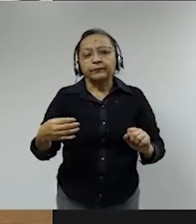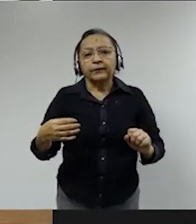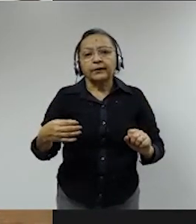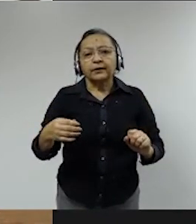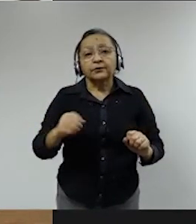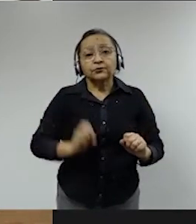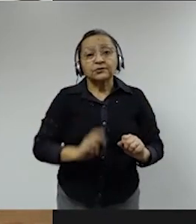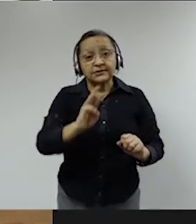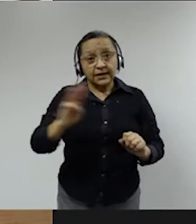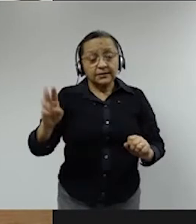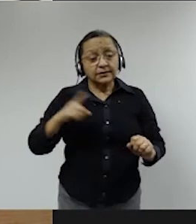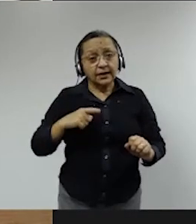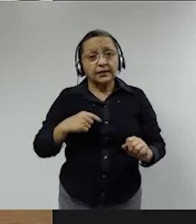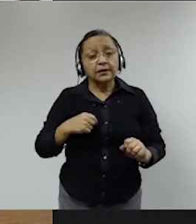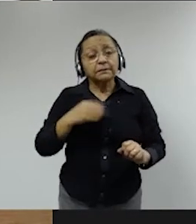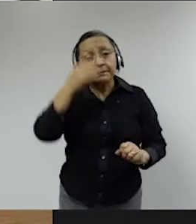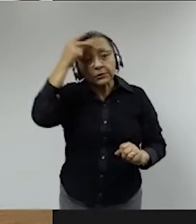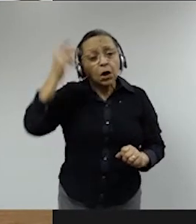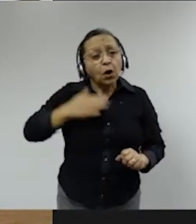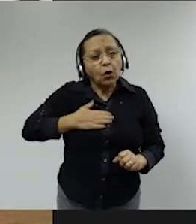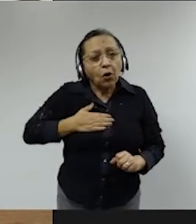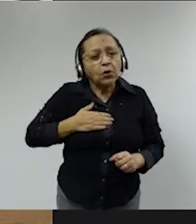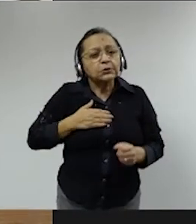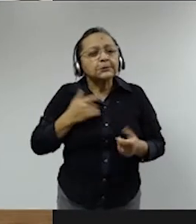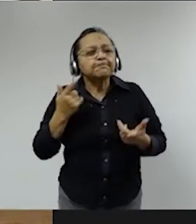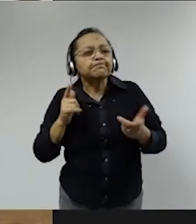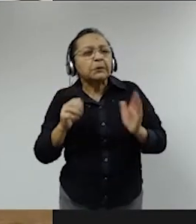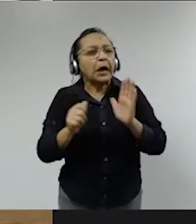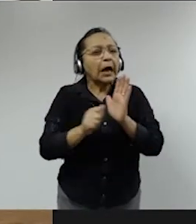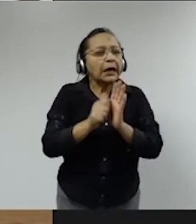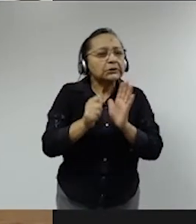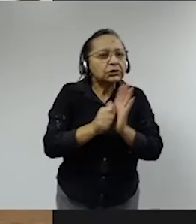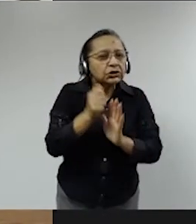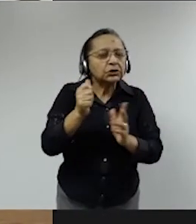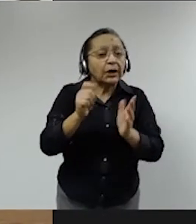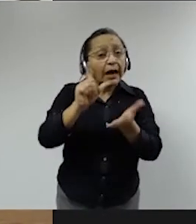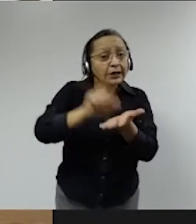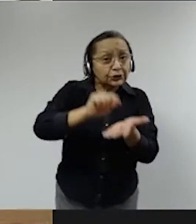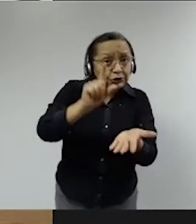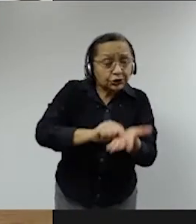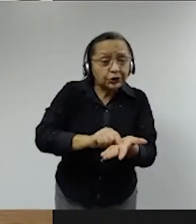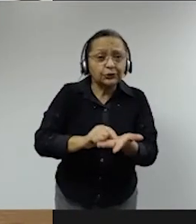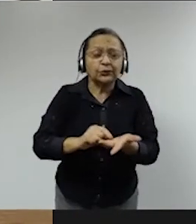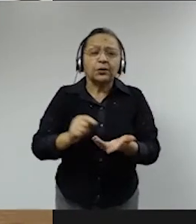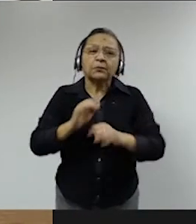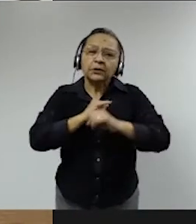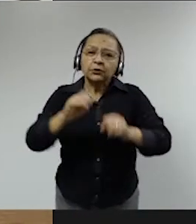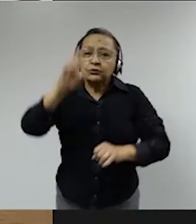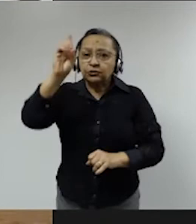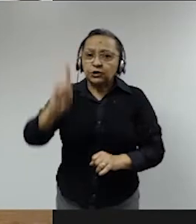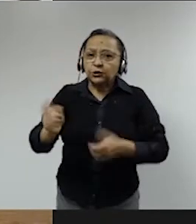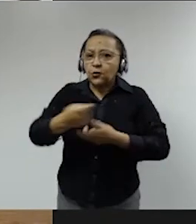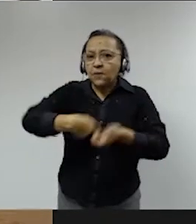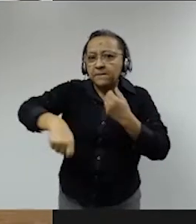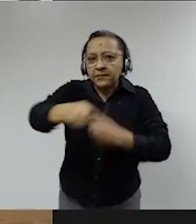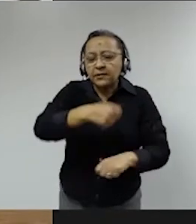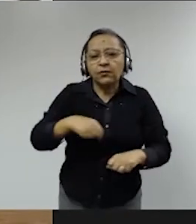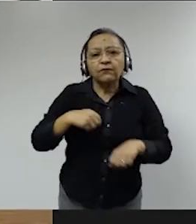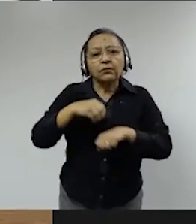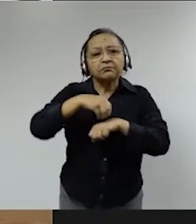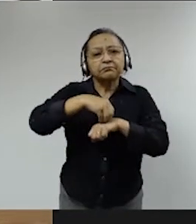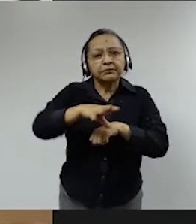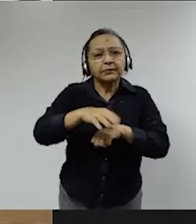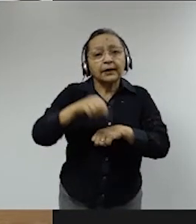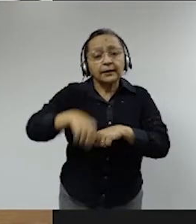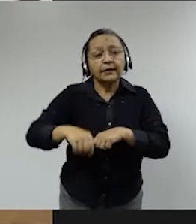Para quem gosta de alguma coisa mais acadêmica, no sentido de artigos e publicações sobre direito concorrencial, eu vou deixar aqui o